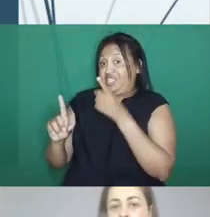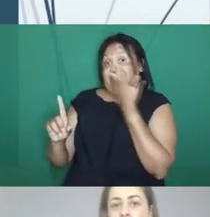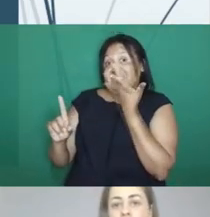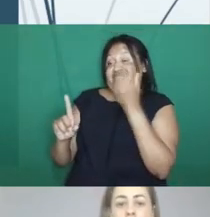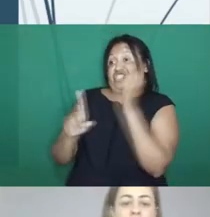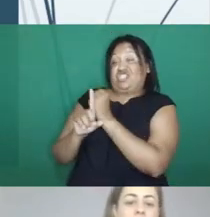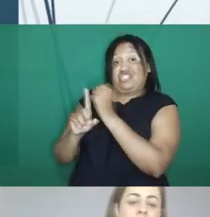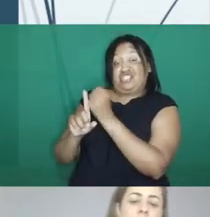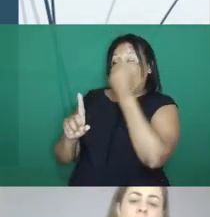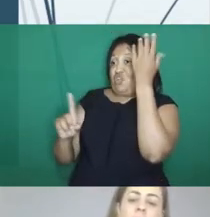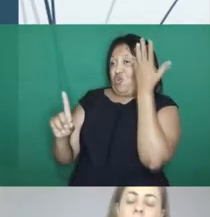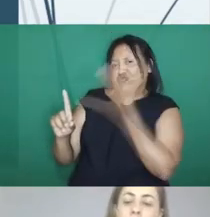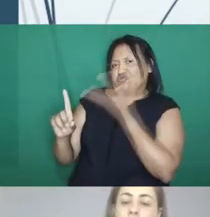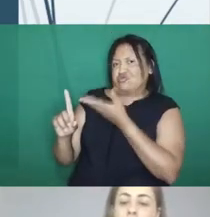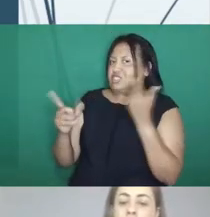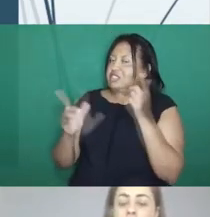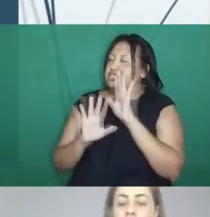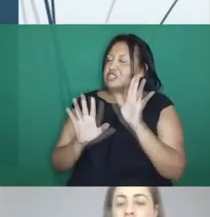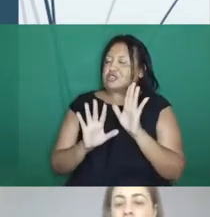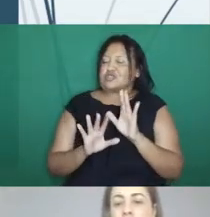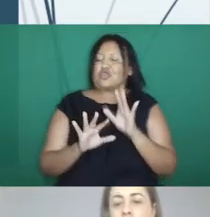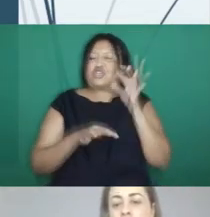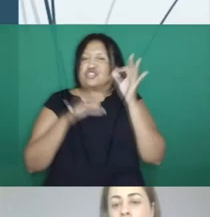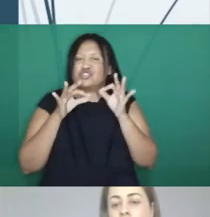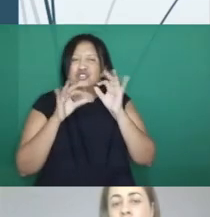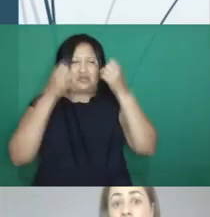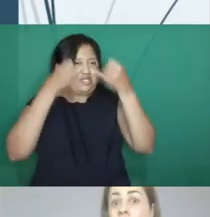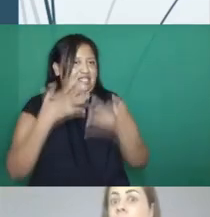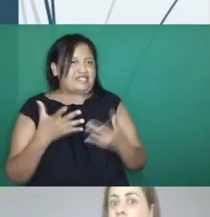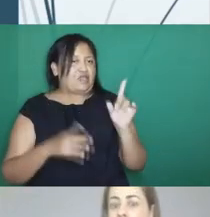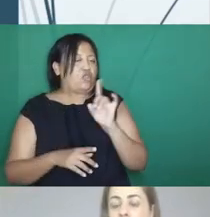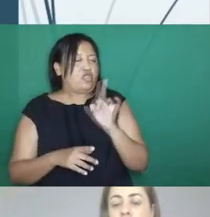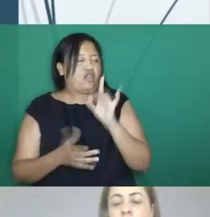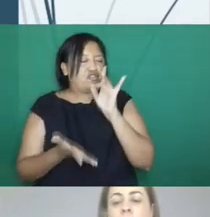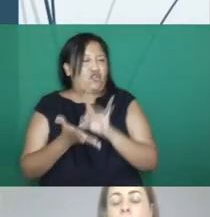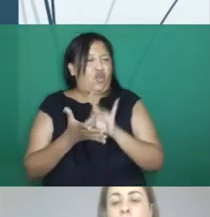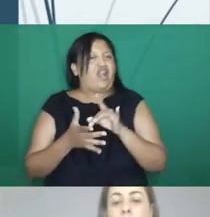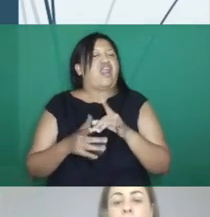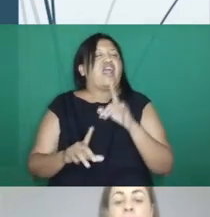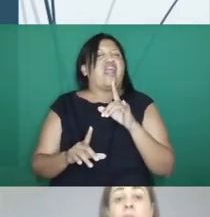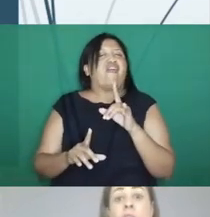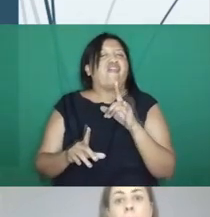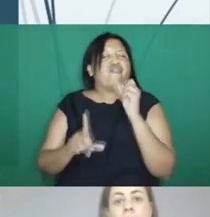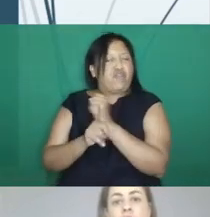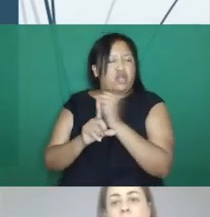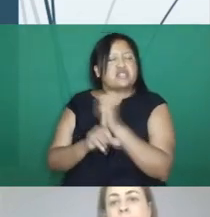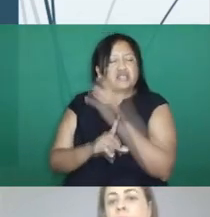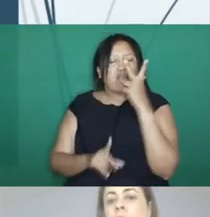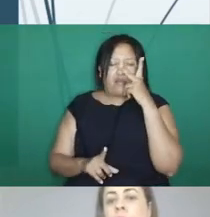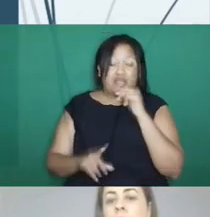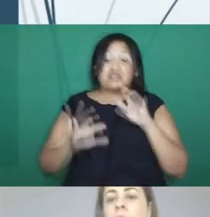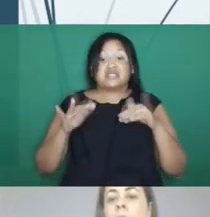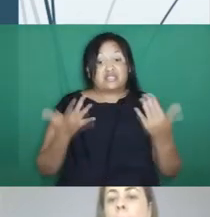gente sabe que não é bem isso é que que essa justificativa não cola é violência mesmo ok então vamos para a